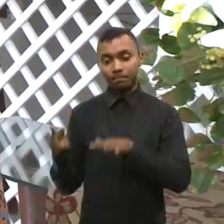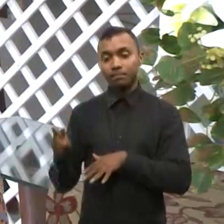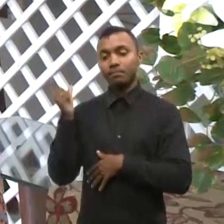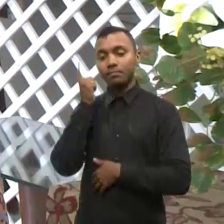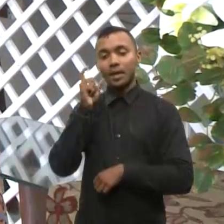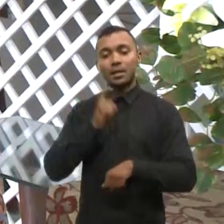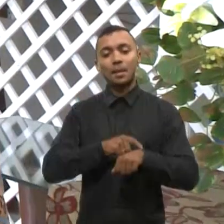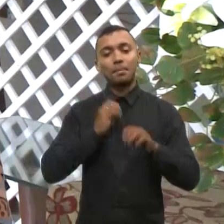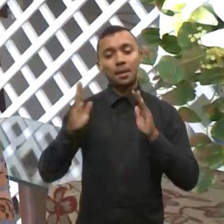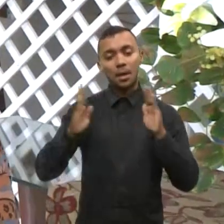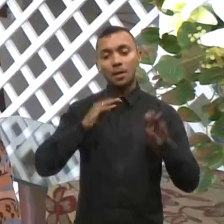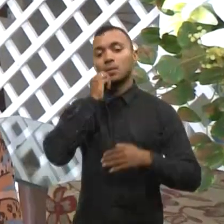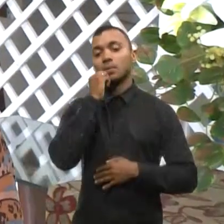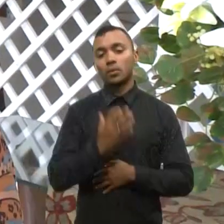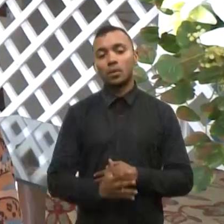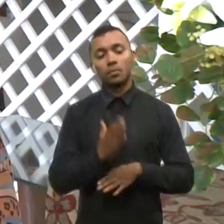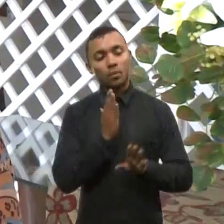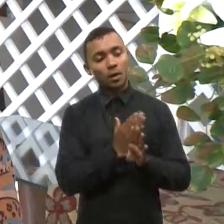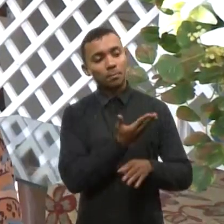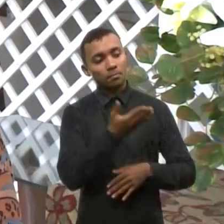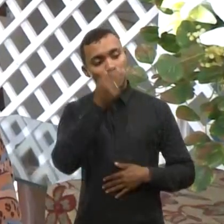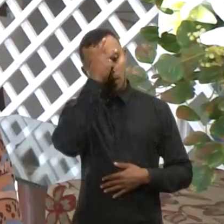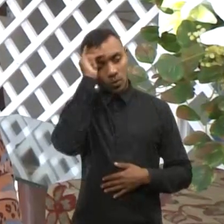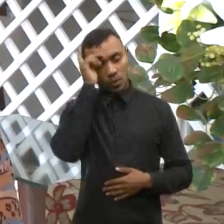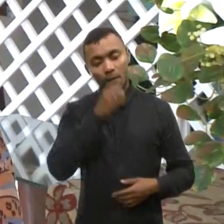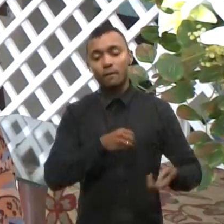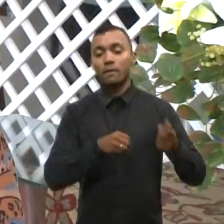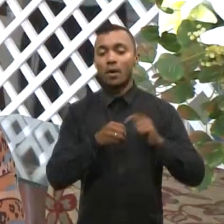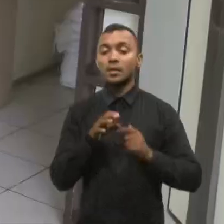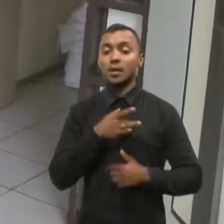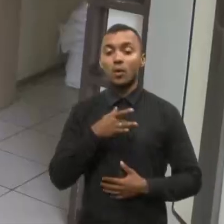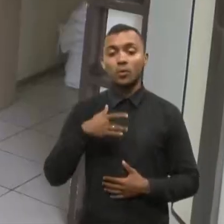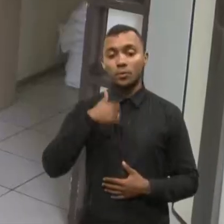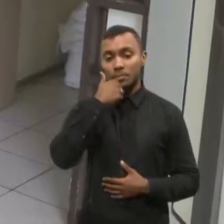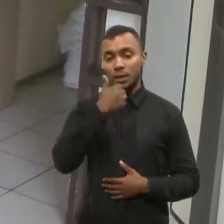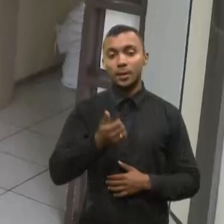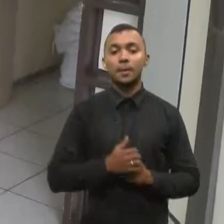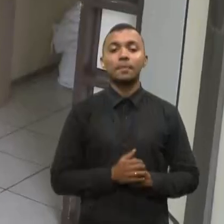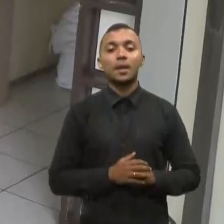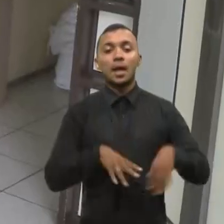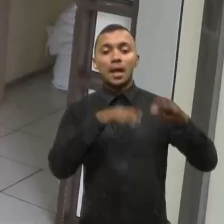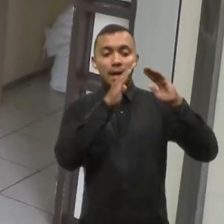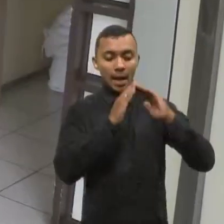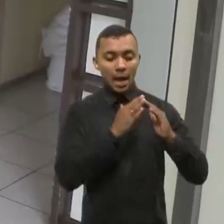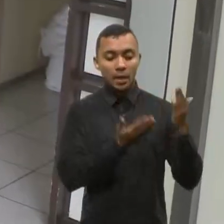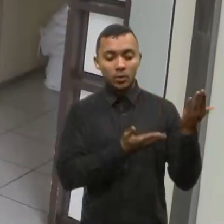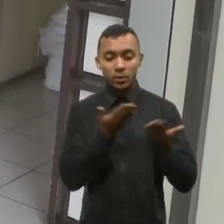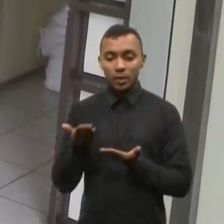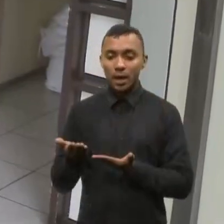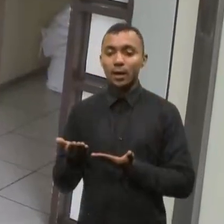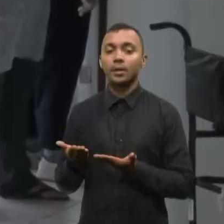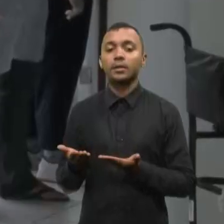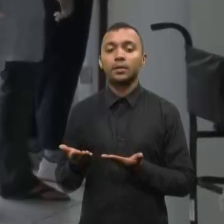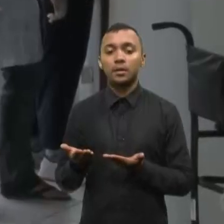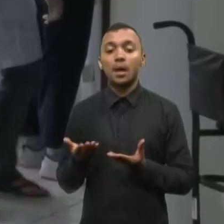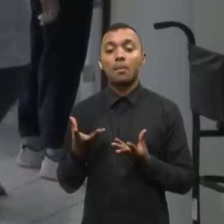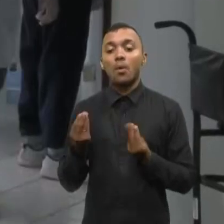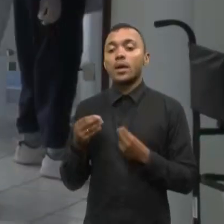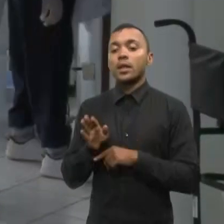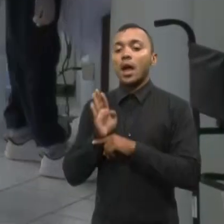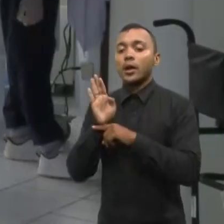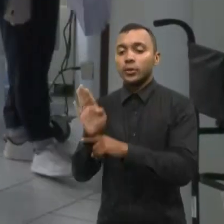tempo adequado, né, para que esse paciente tenha uma recuperação boa. Mas a Casa de Cuidados tem feito muito, não apenas